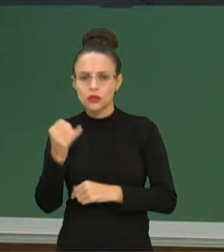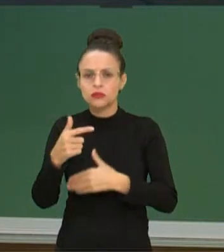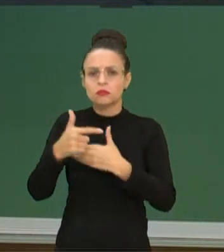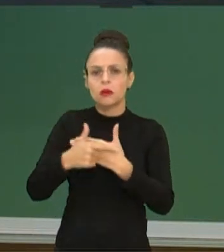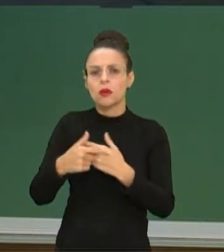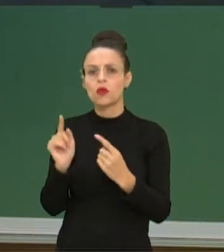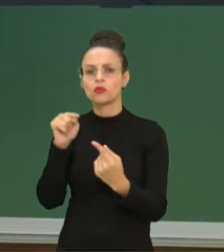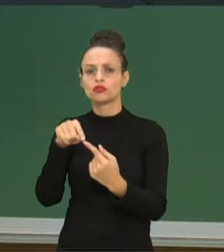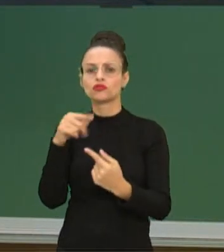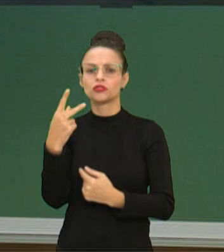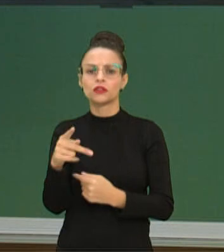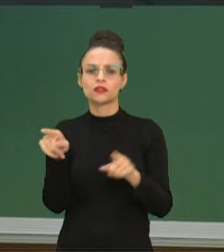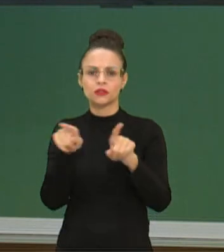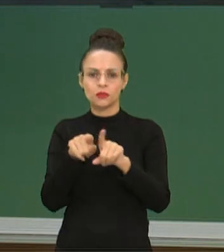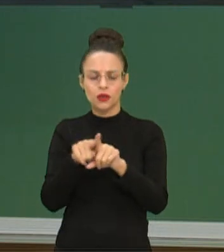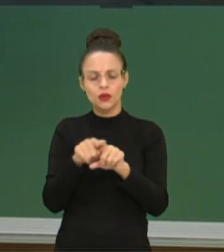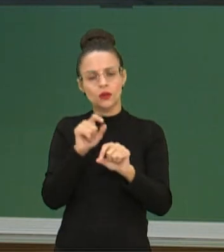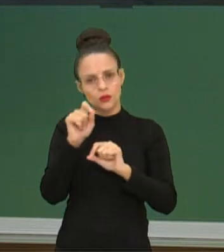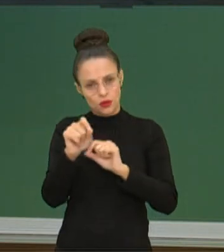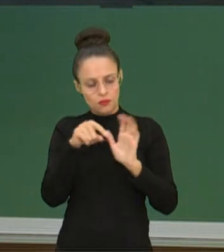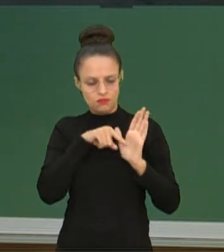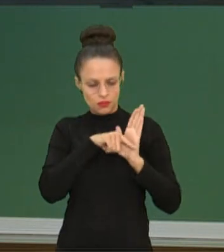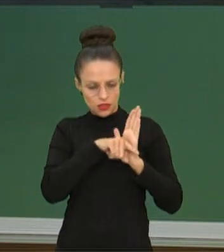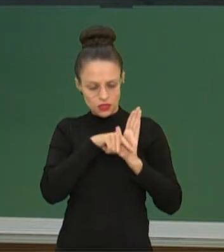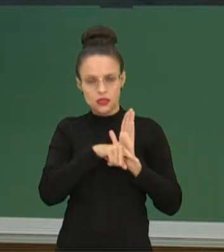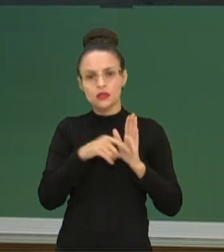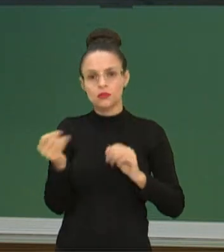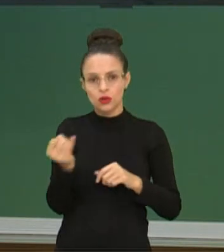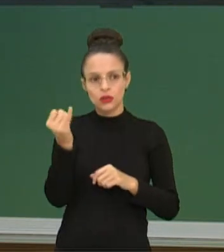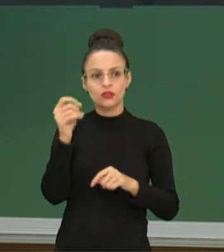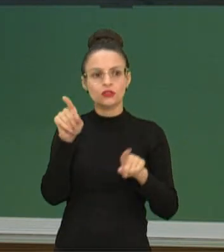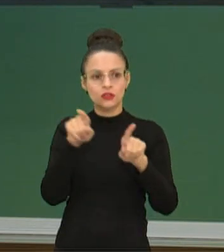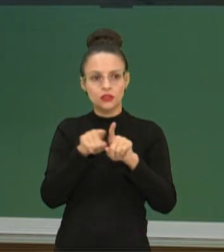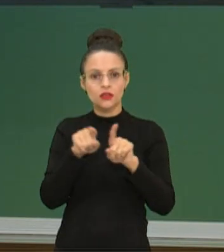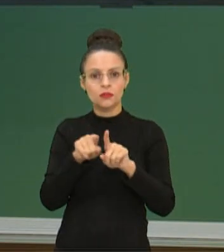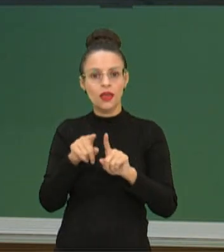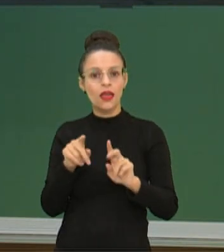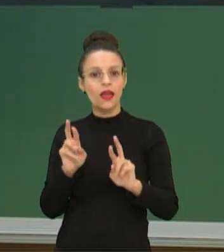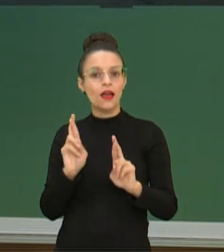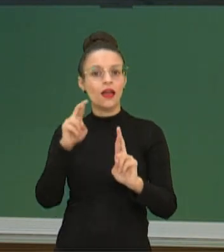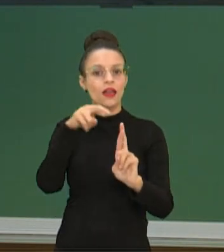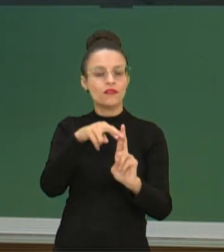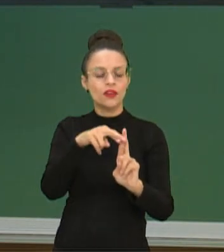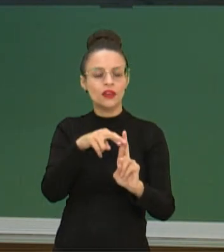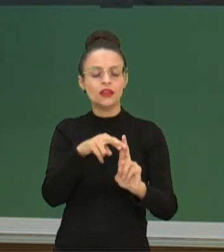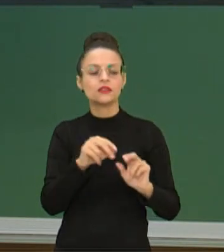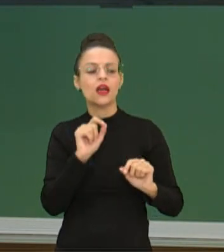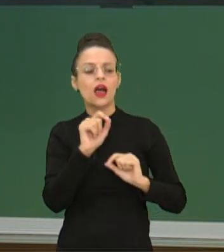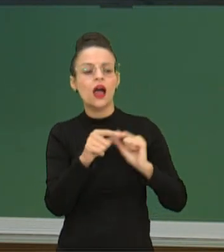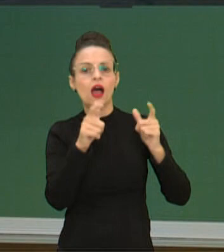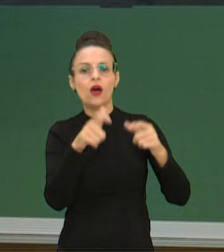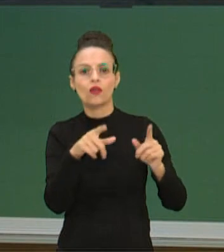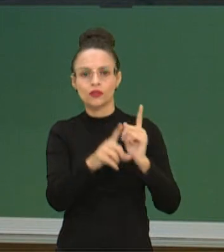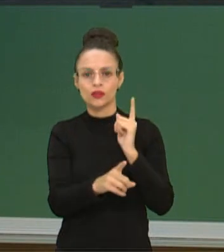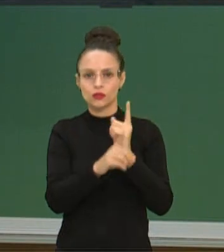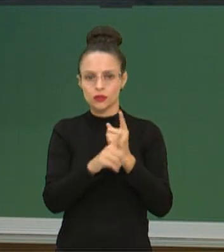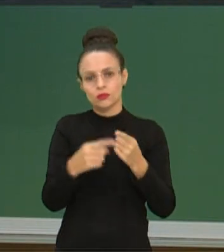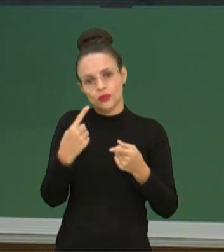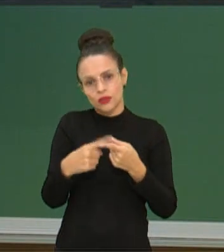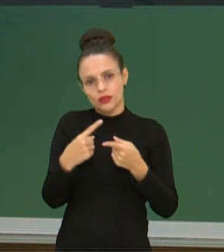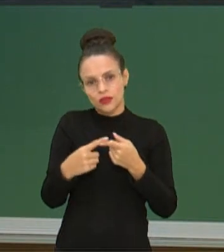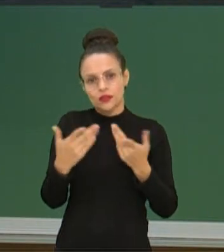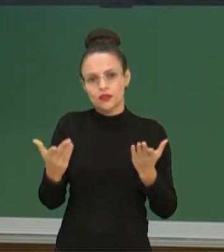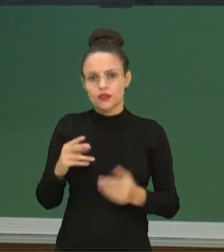função deles? E claro, quando você faz uma pesquisa, é muito importante lembrar das referências, da onde você encontrou, né? Porque